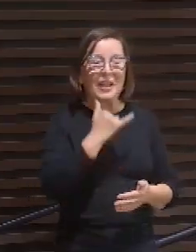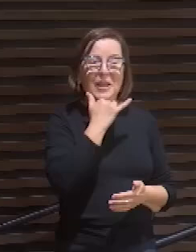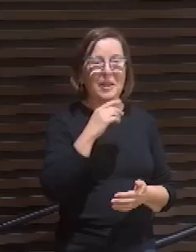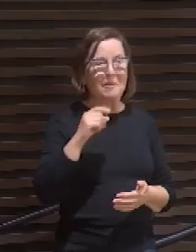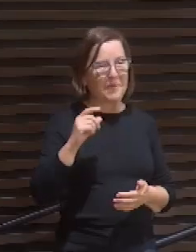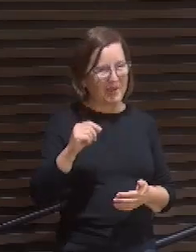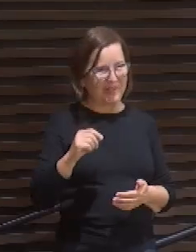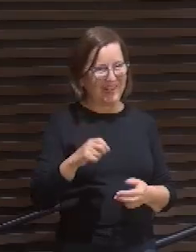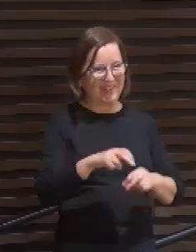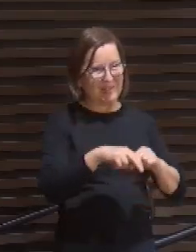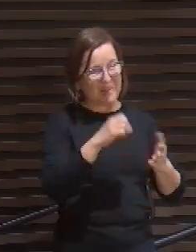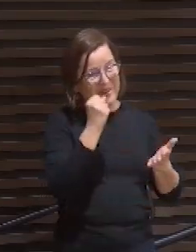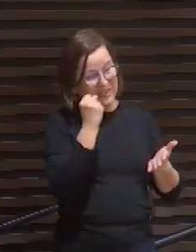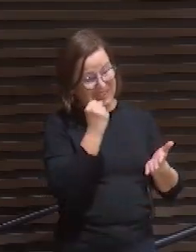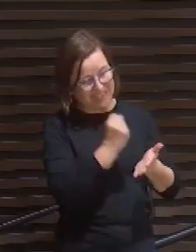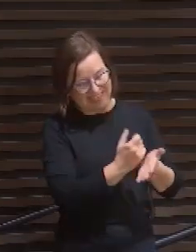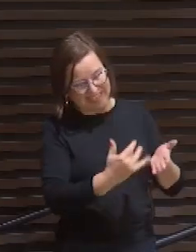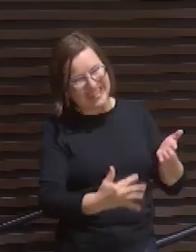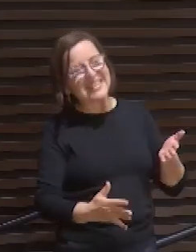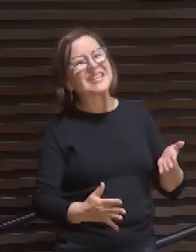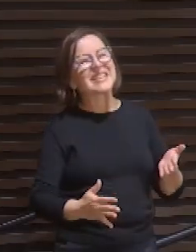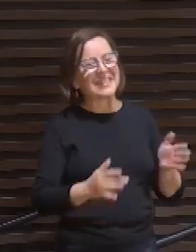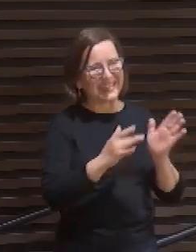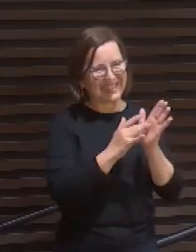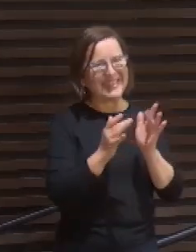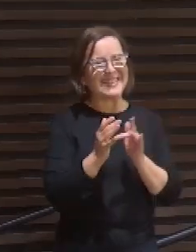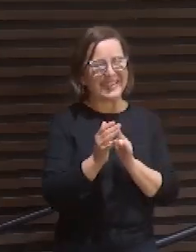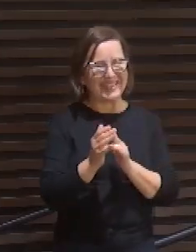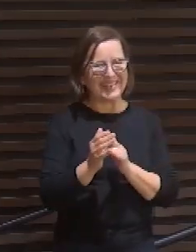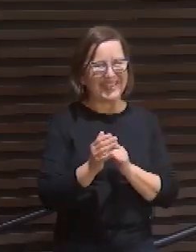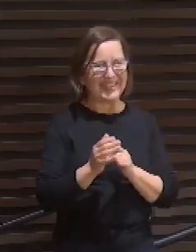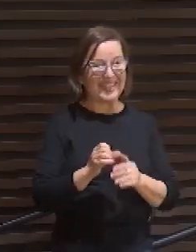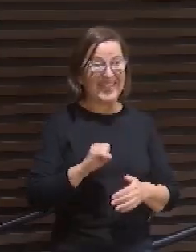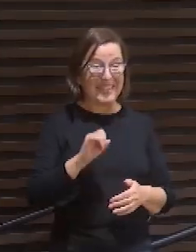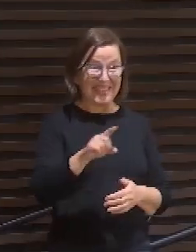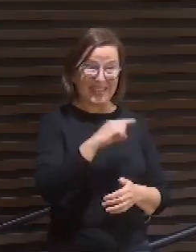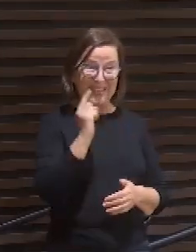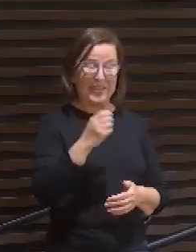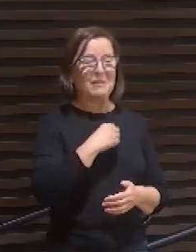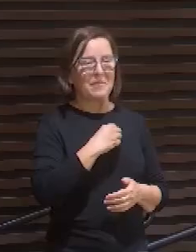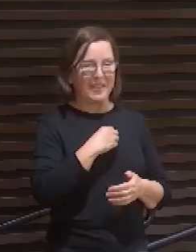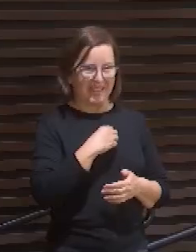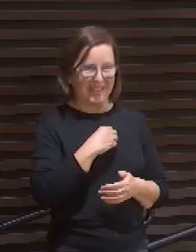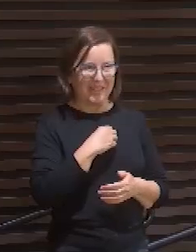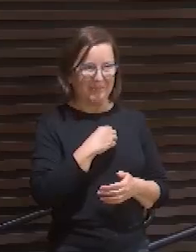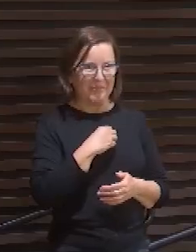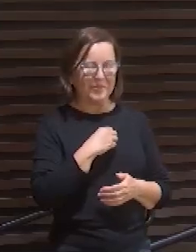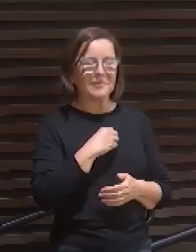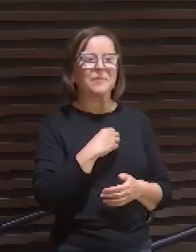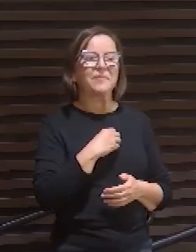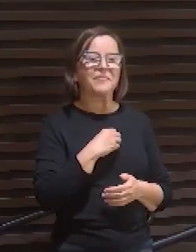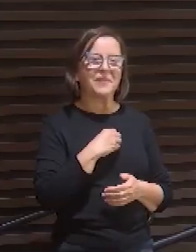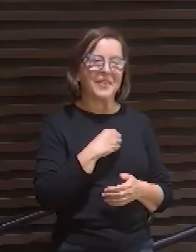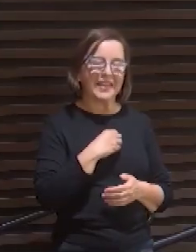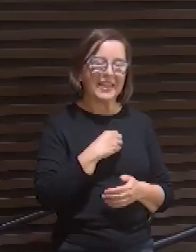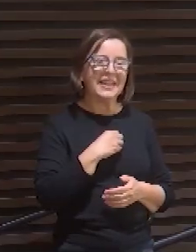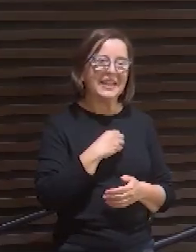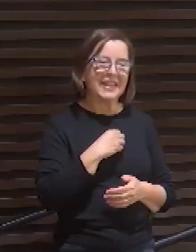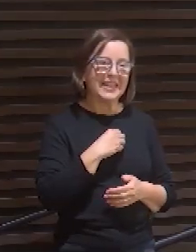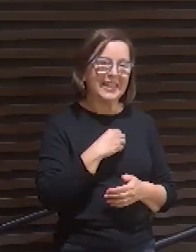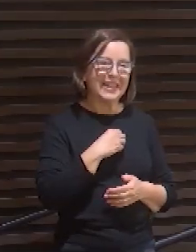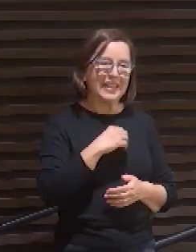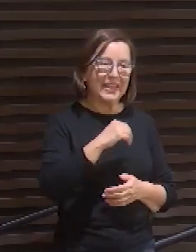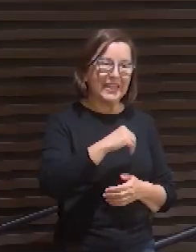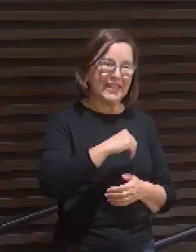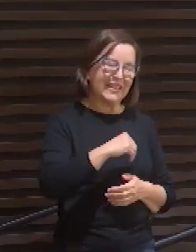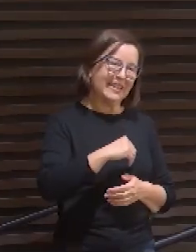Se você pecou, você tem um lugar aonde recorrer. Foi ali no Calvário, onde o sangue do Senhor Jesus,